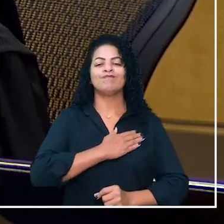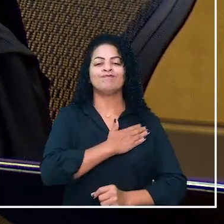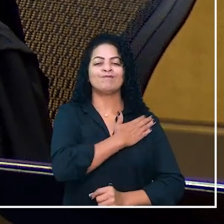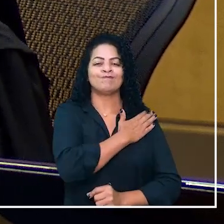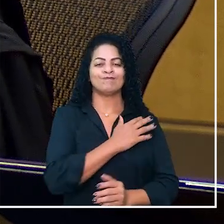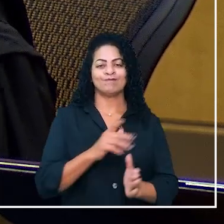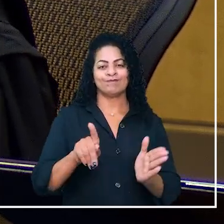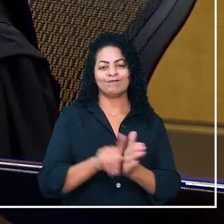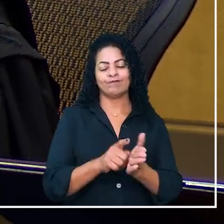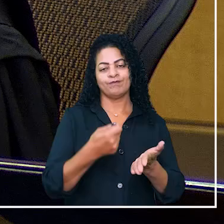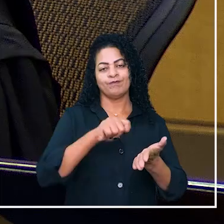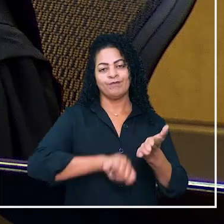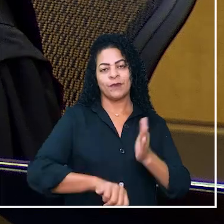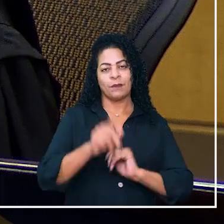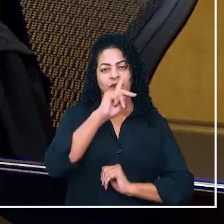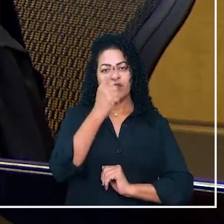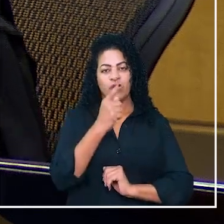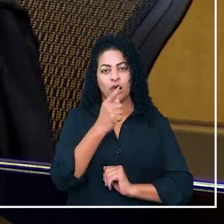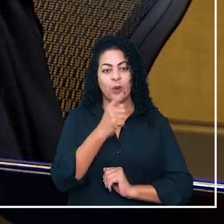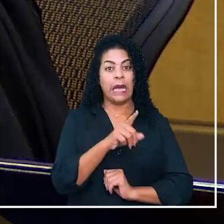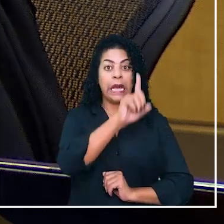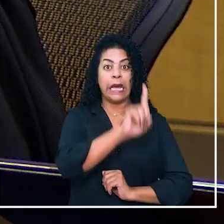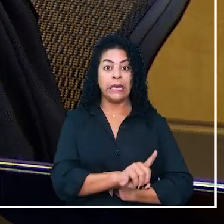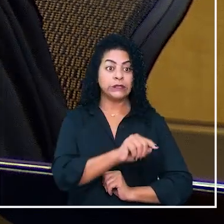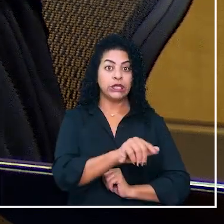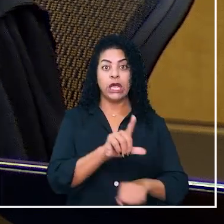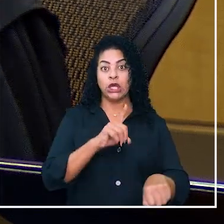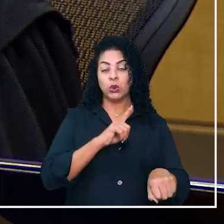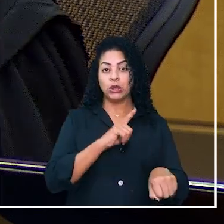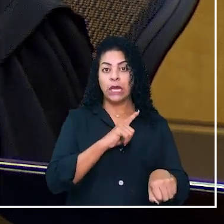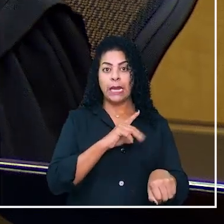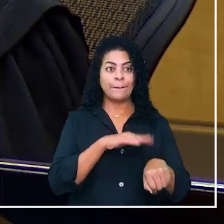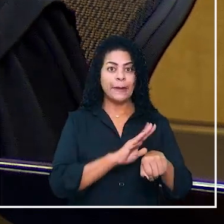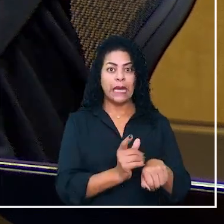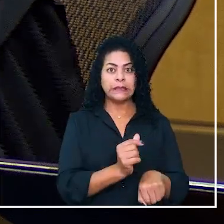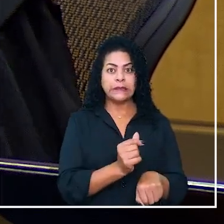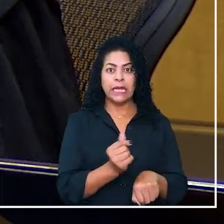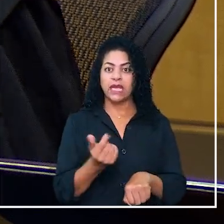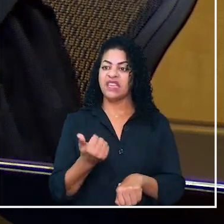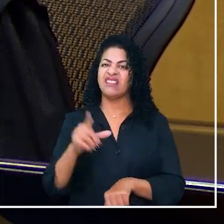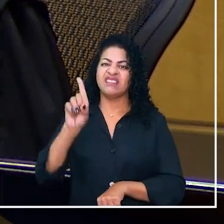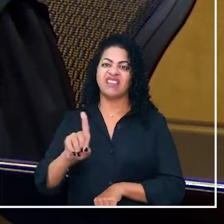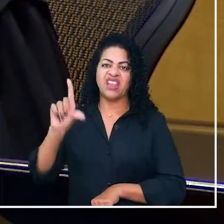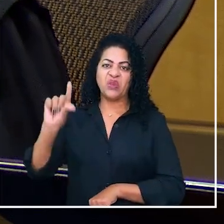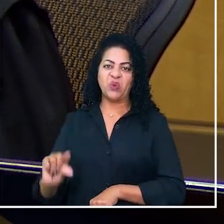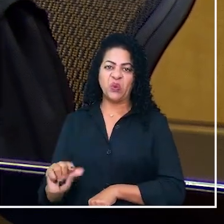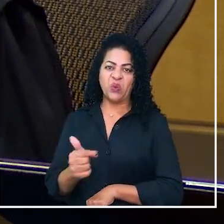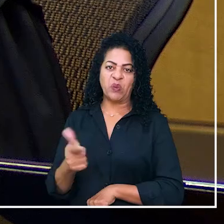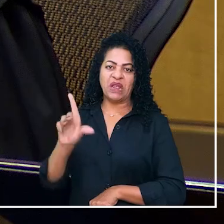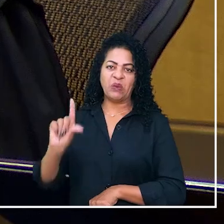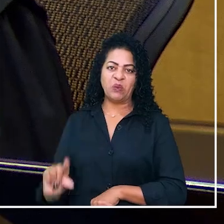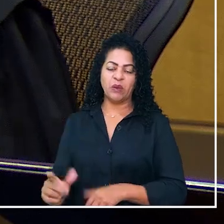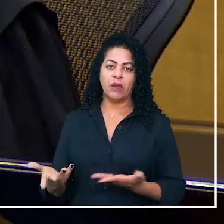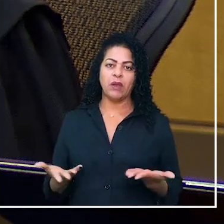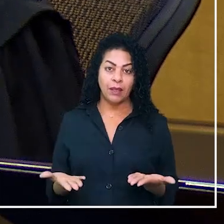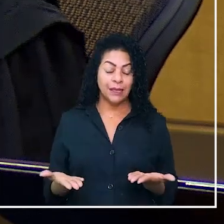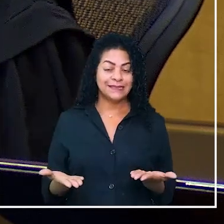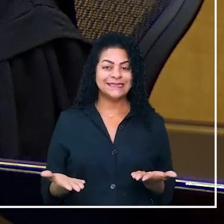discriminar na contratação quem tem mais ou menos direitos, porque aí o empregador vai privilegiar